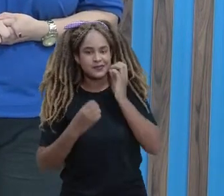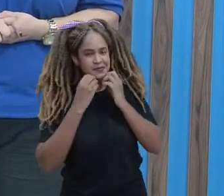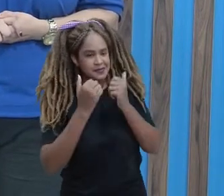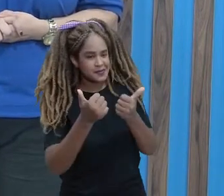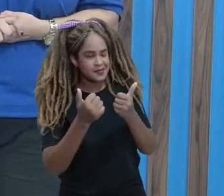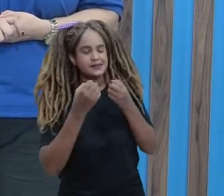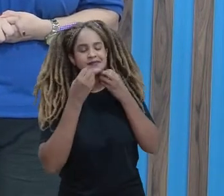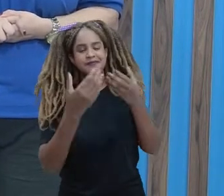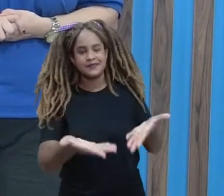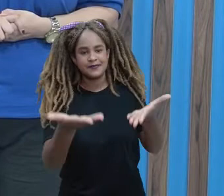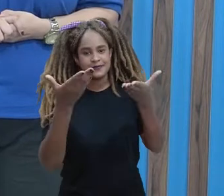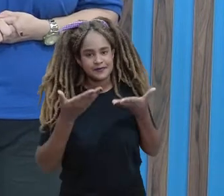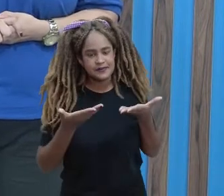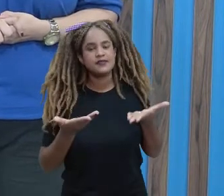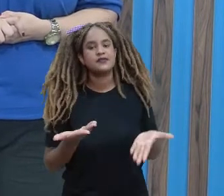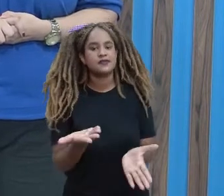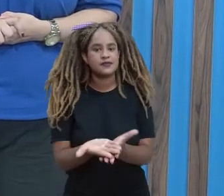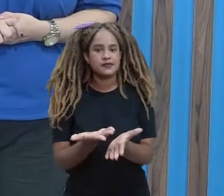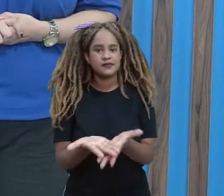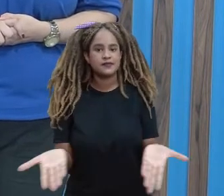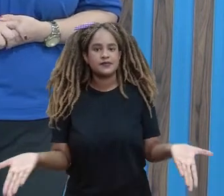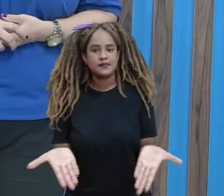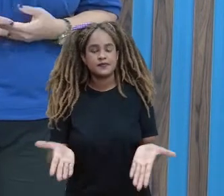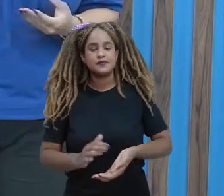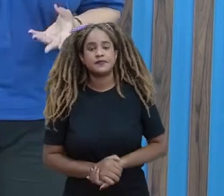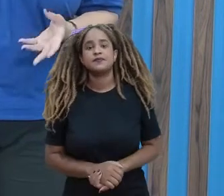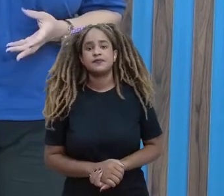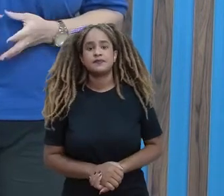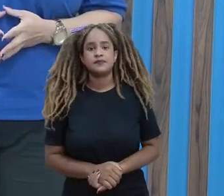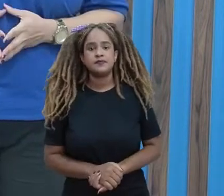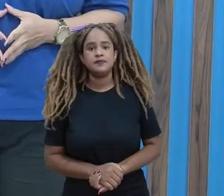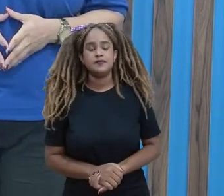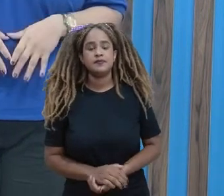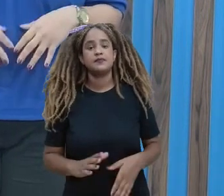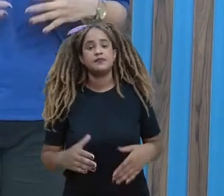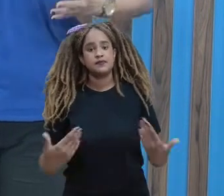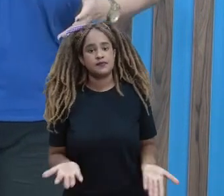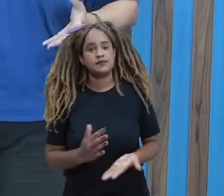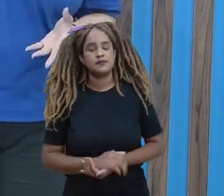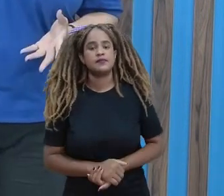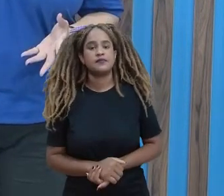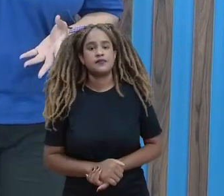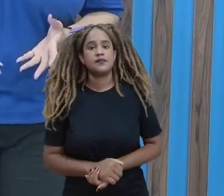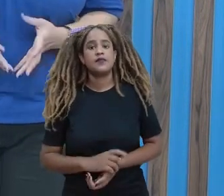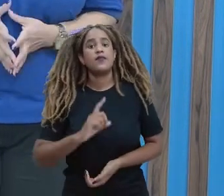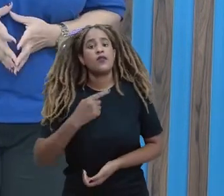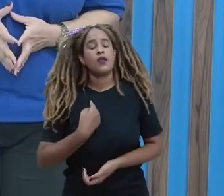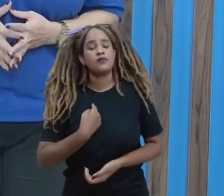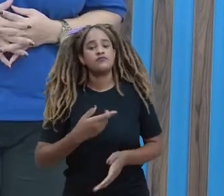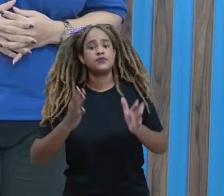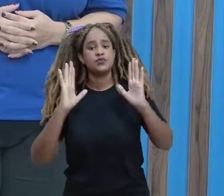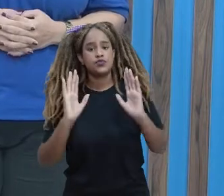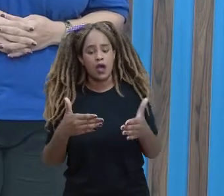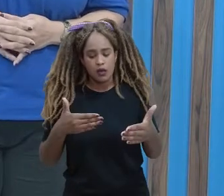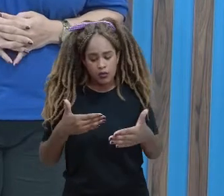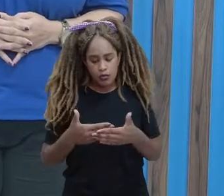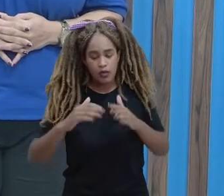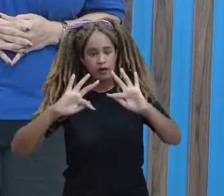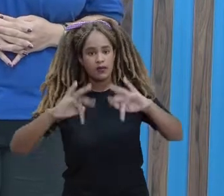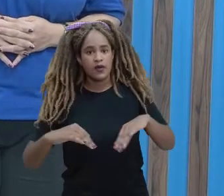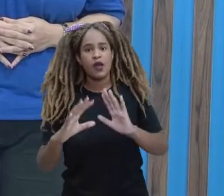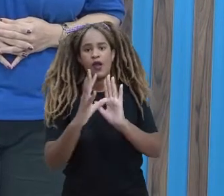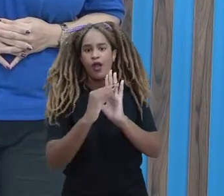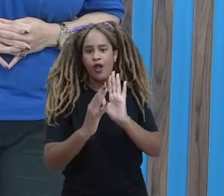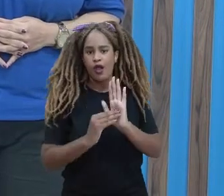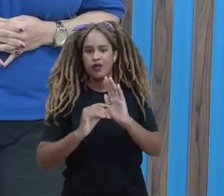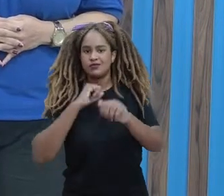Amanda, seja bem-vinda à nossa aula de hoje. E, gente, estamos praticamente terminando o nosso conteúdo